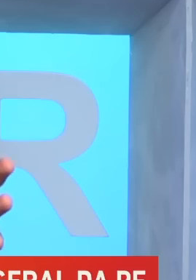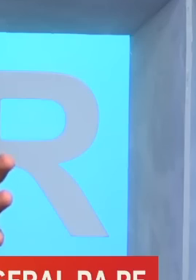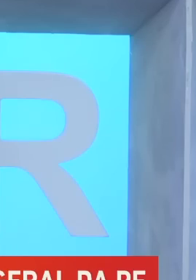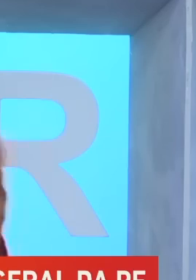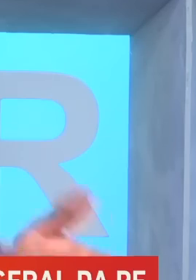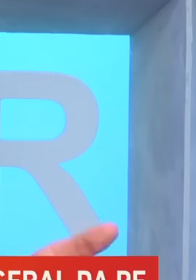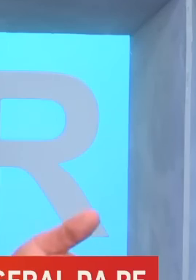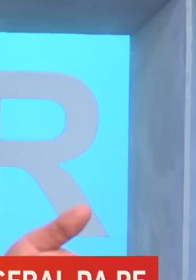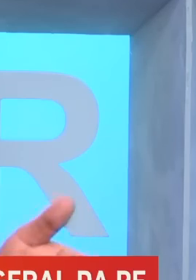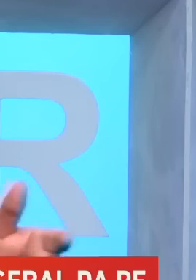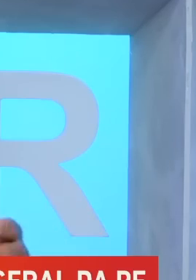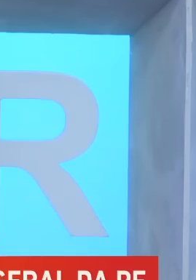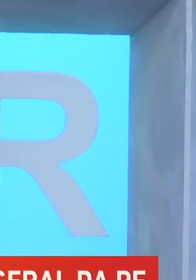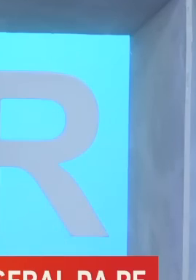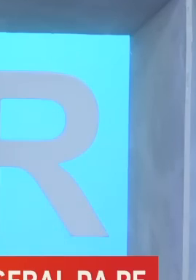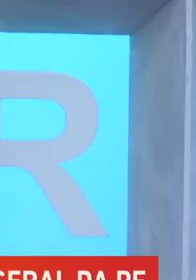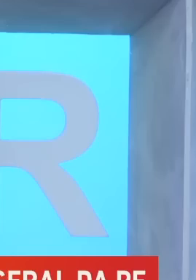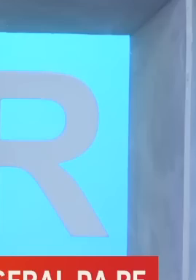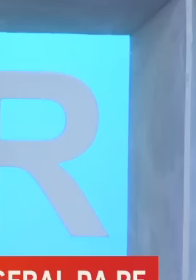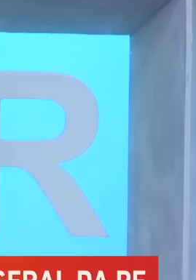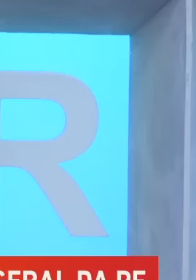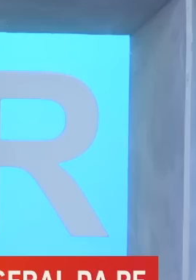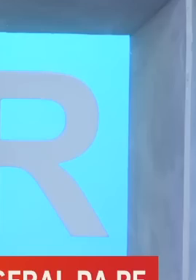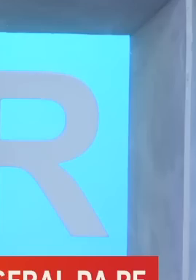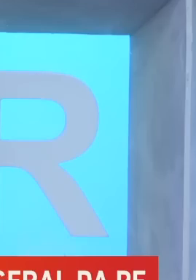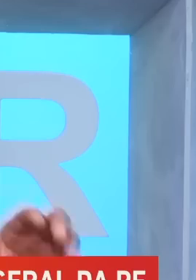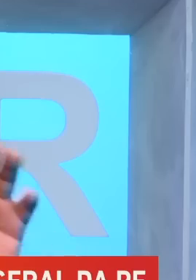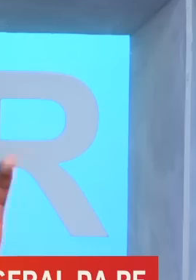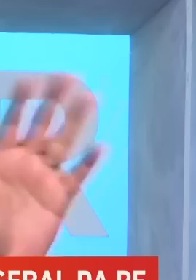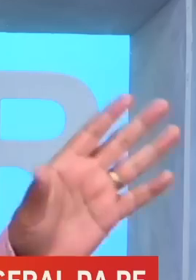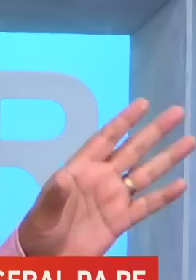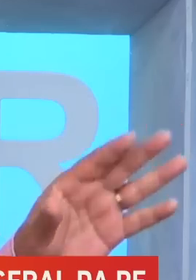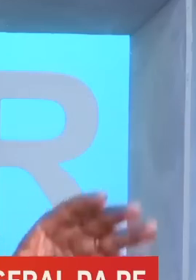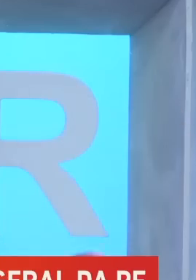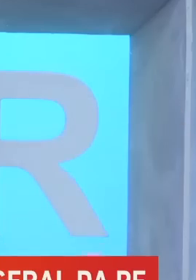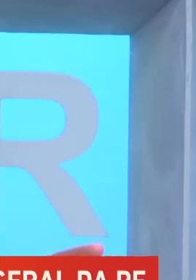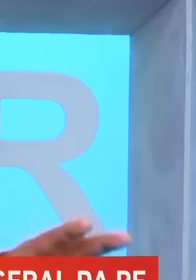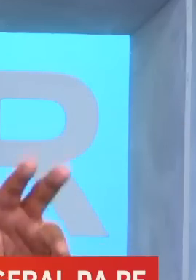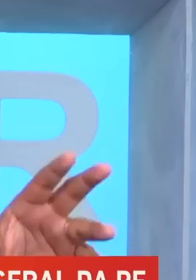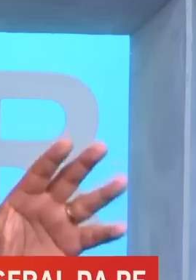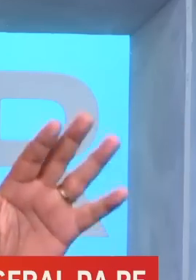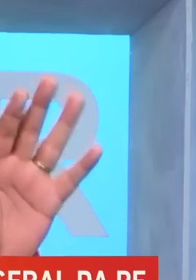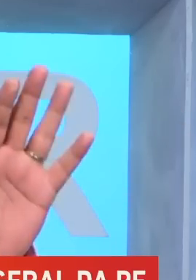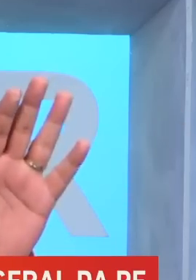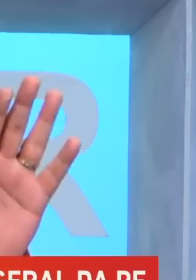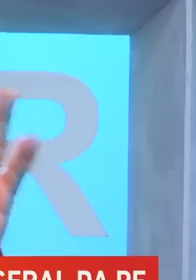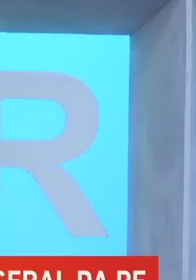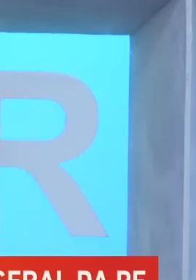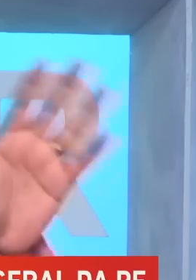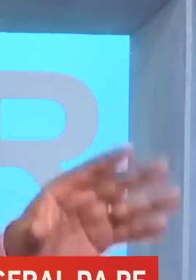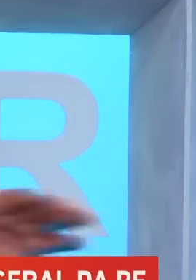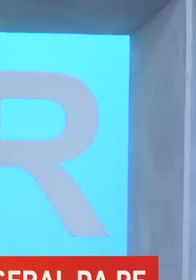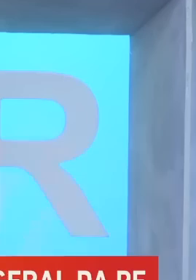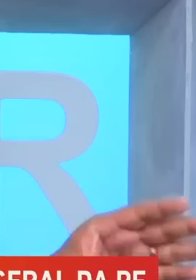defendem atacando falei ah mas em 2013 teve do PT pela esquerda fez em 2017 Não não calma aí vamos